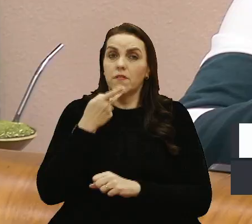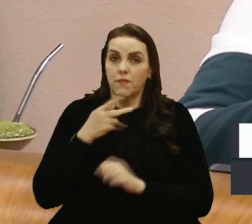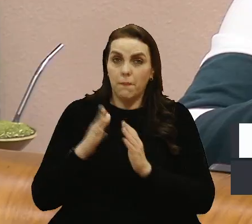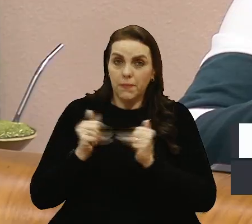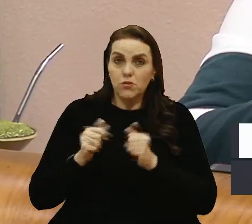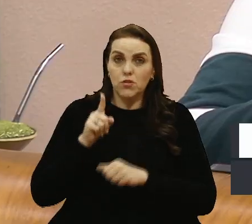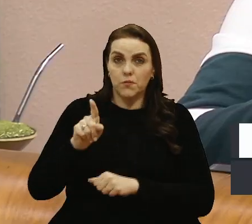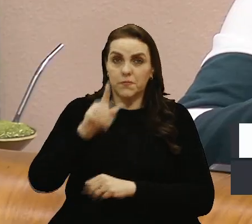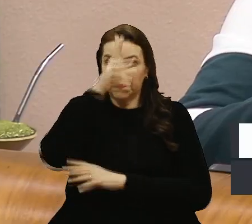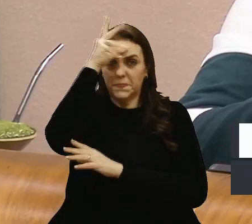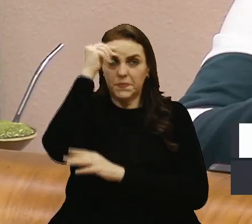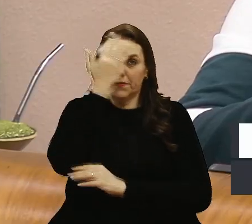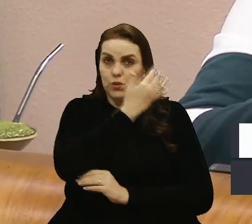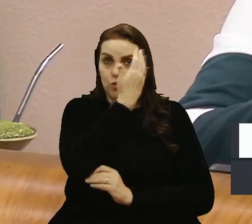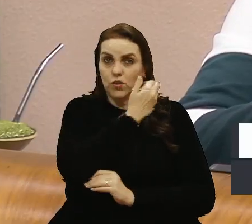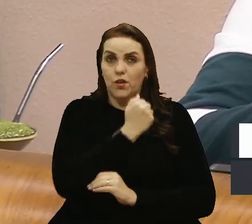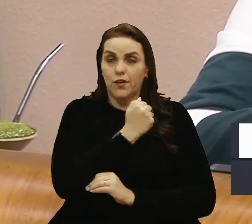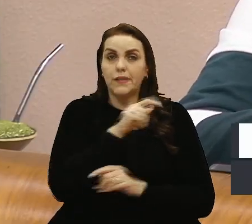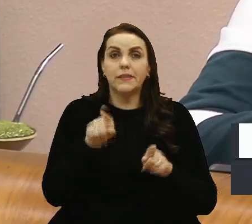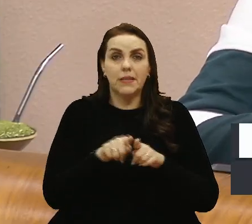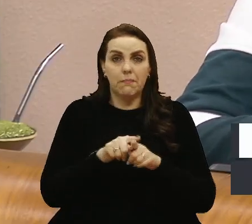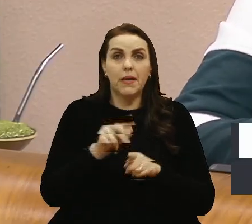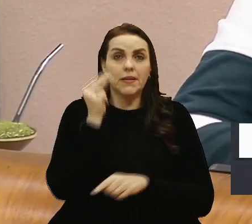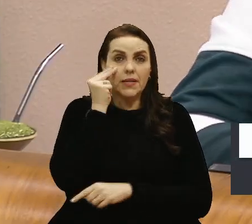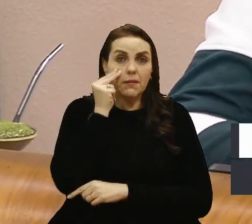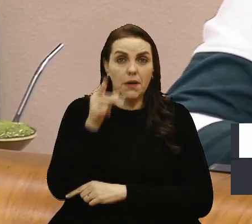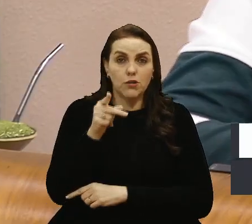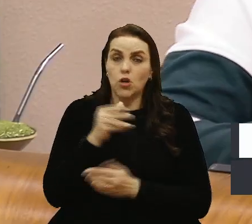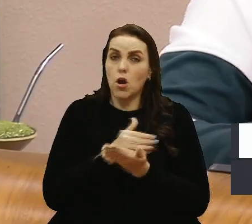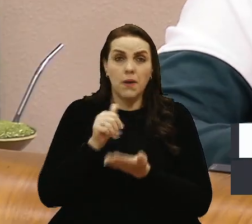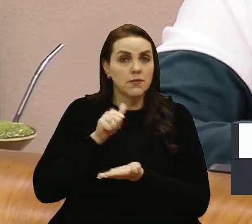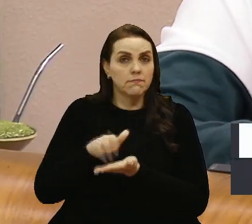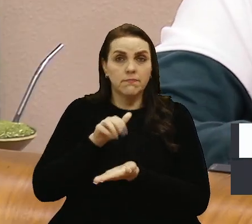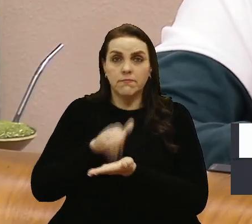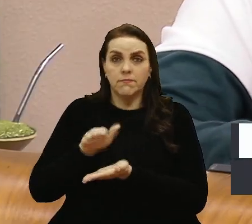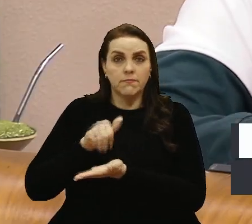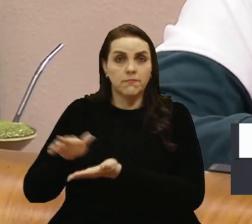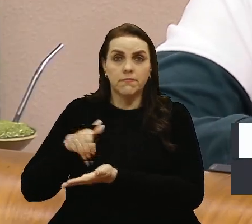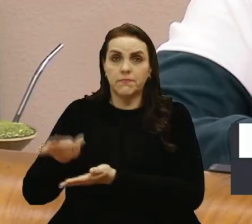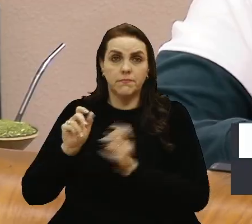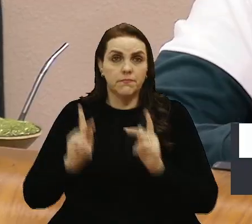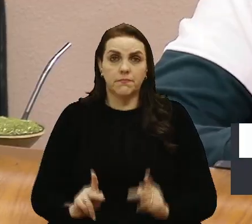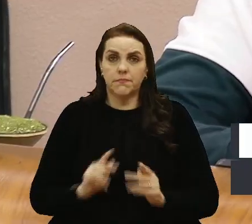senhor, prefeito. Na linha do vereador Libardi. Começa a demitir gente.